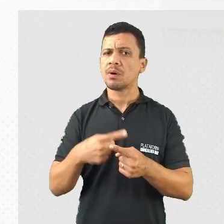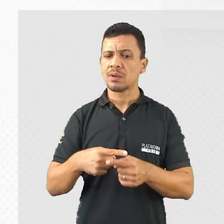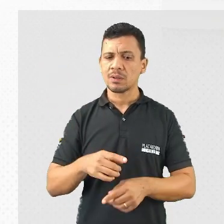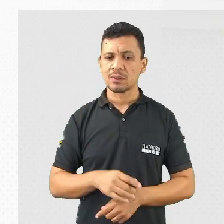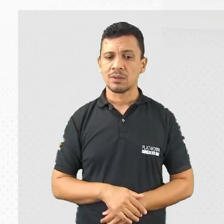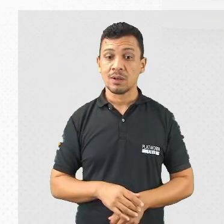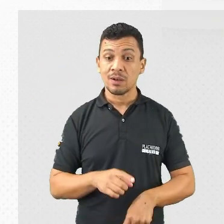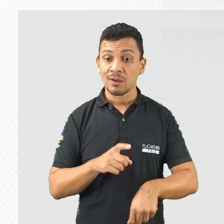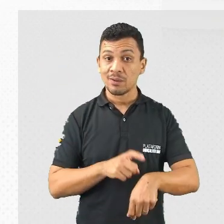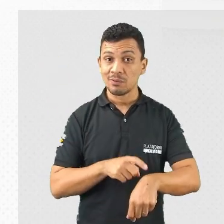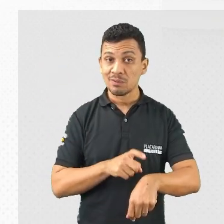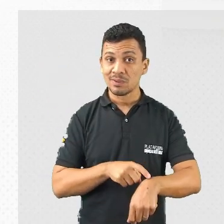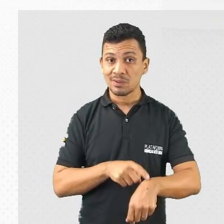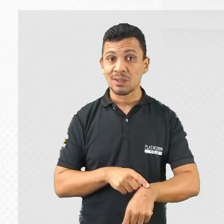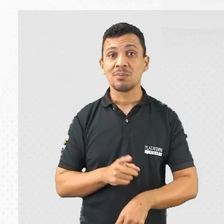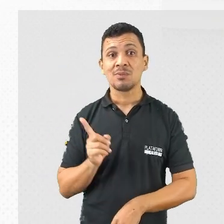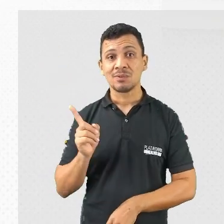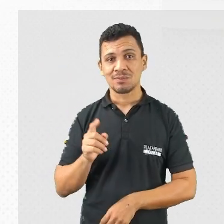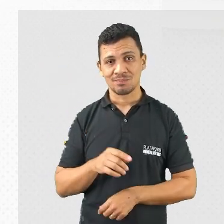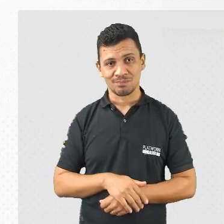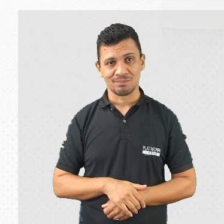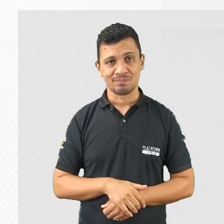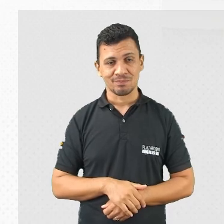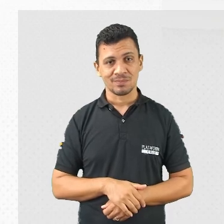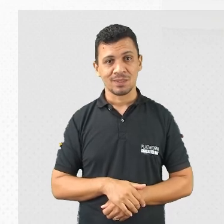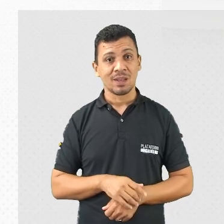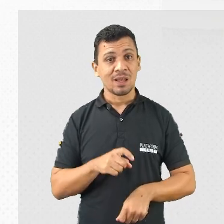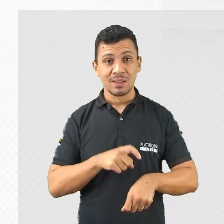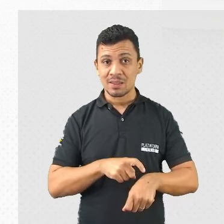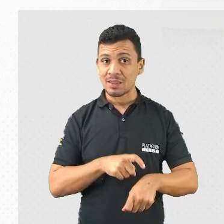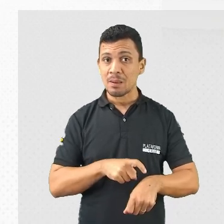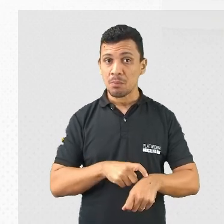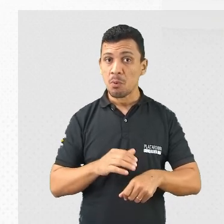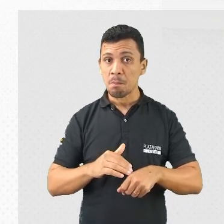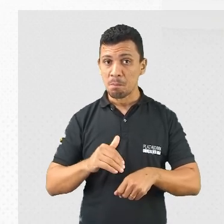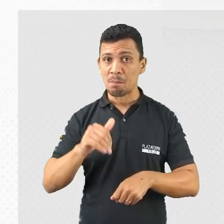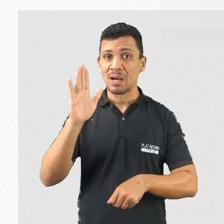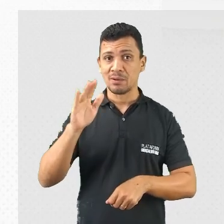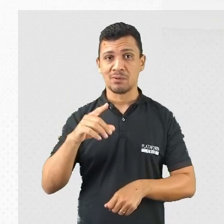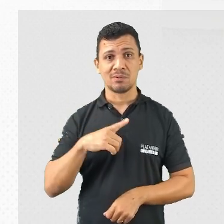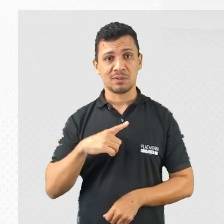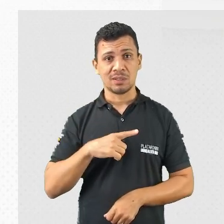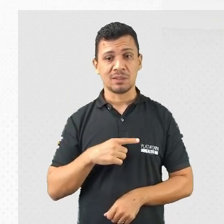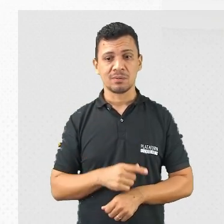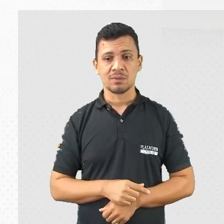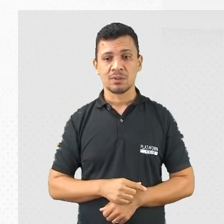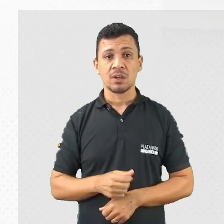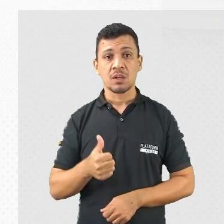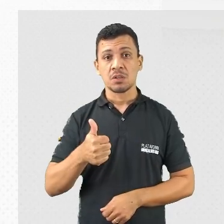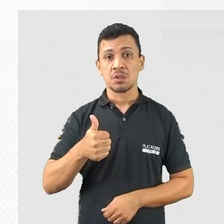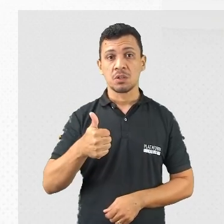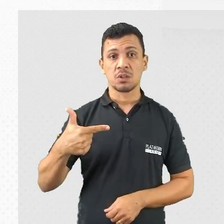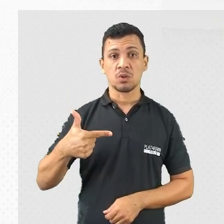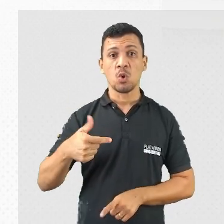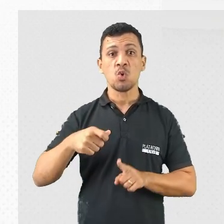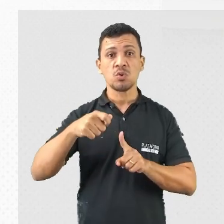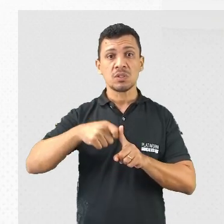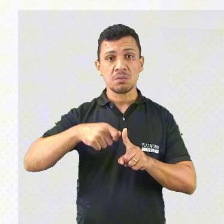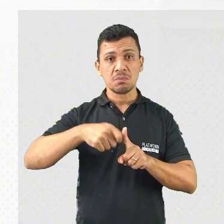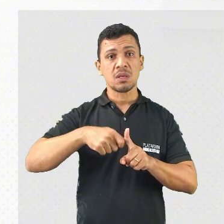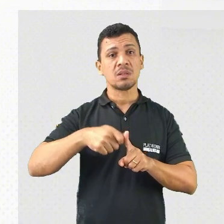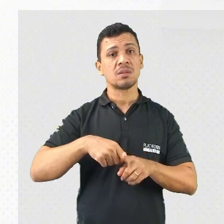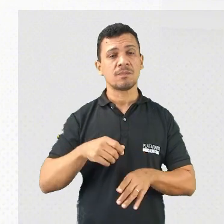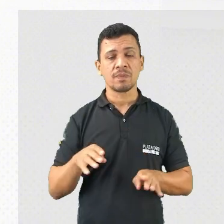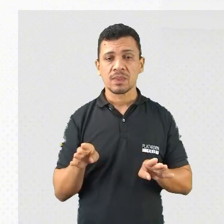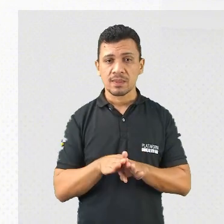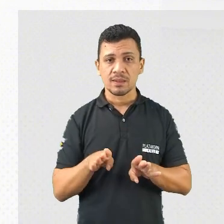Olha o tempo, né? Você tem um tempo maior. Você tem um tempo agora de 12 meses, né? E você